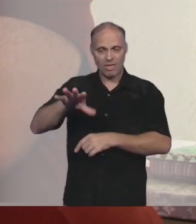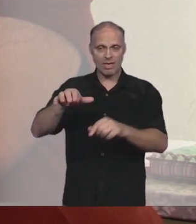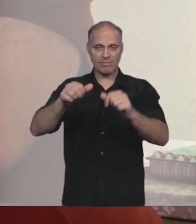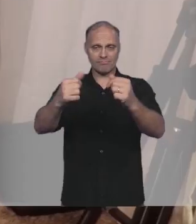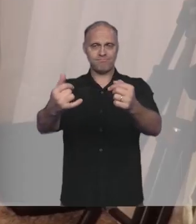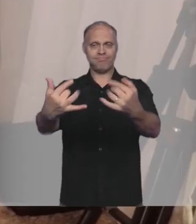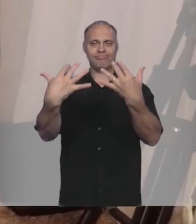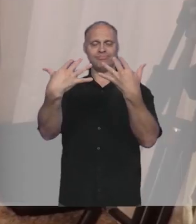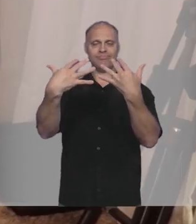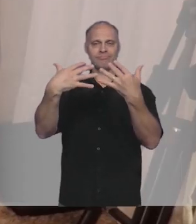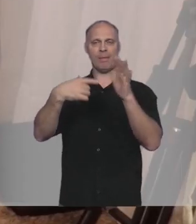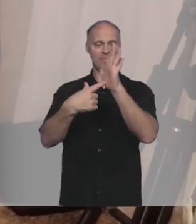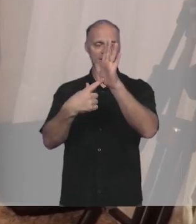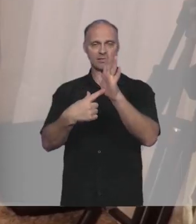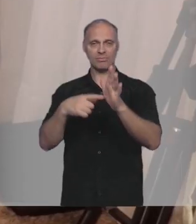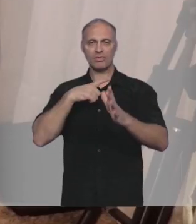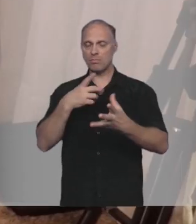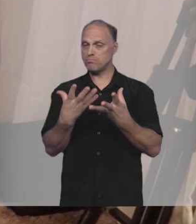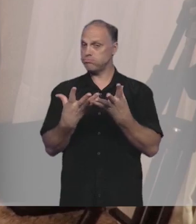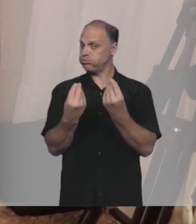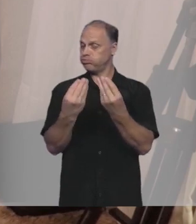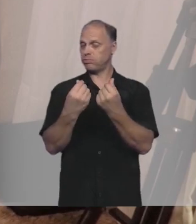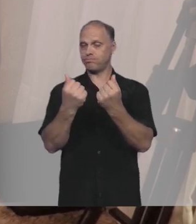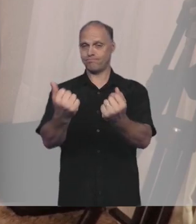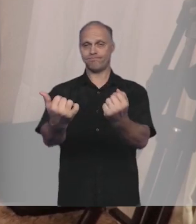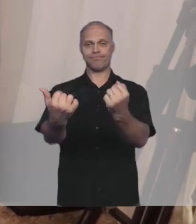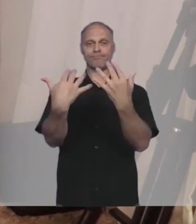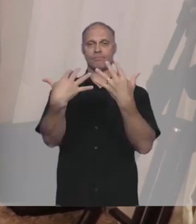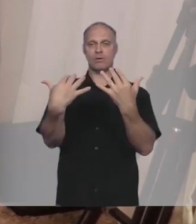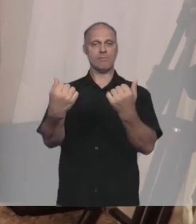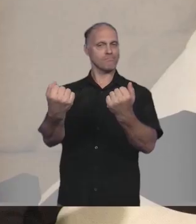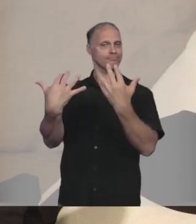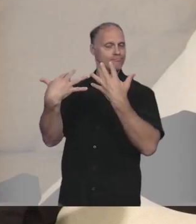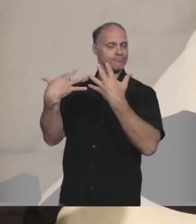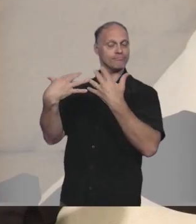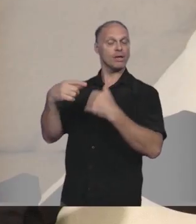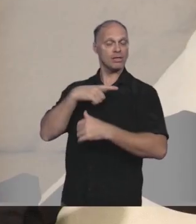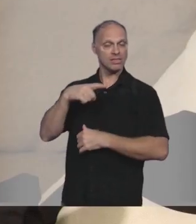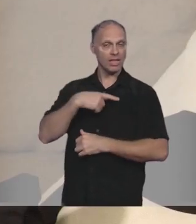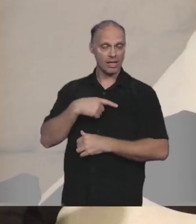plateia, e a gente trabalha com muita plateia assim,